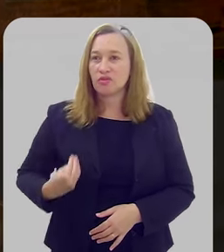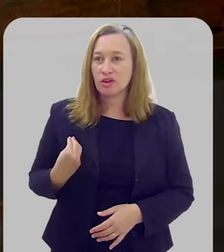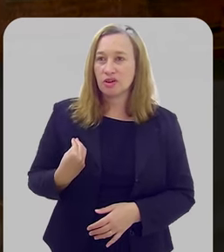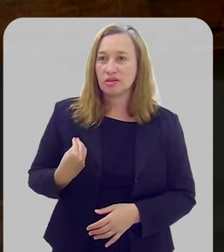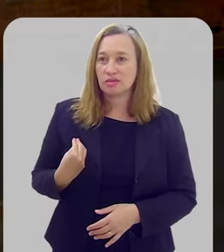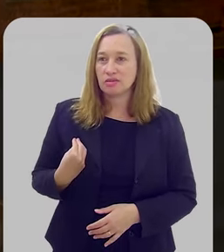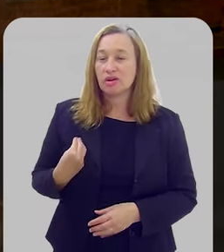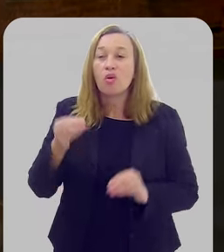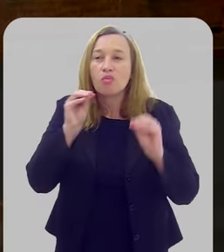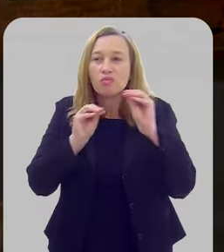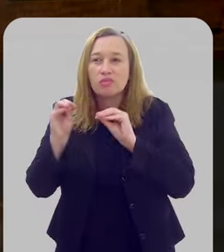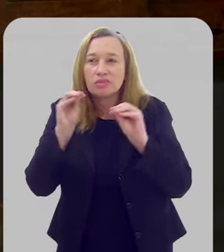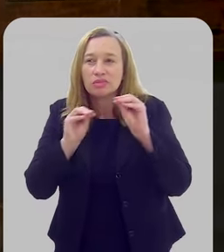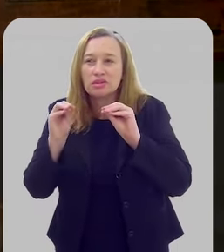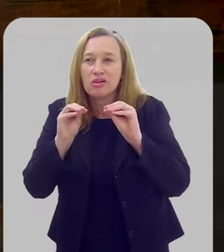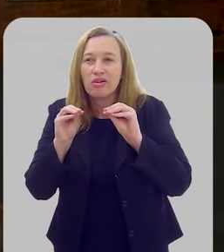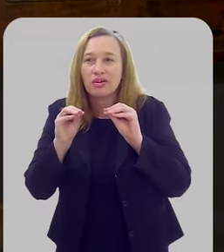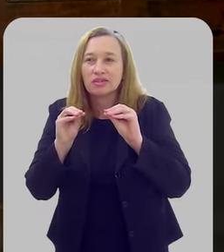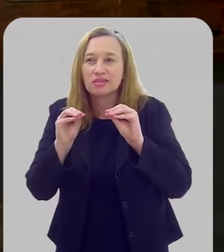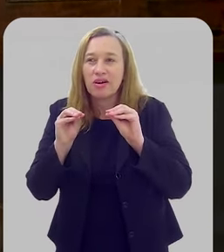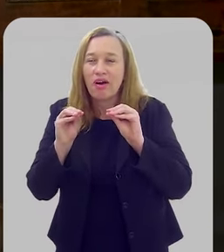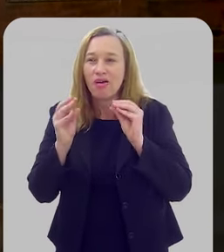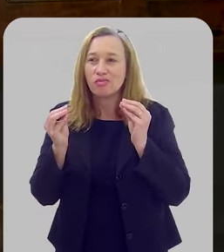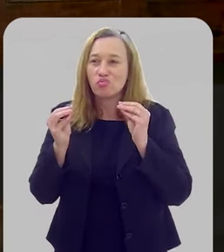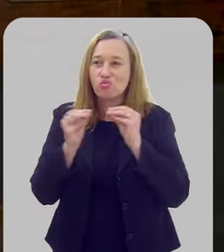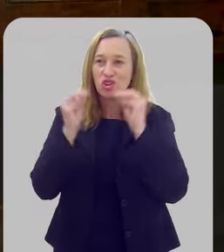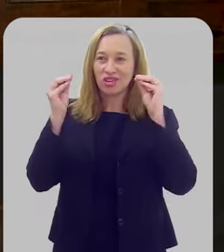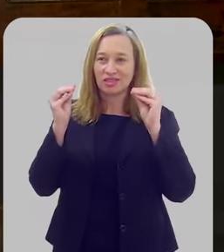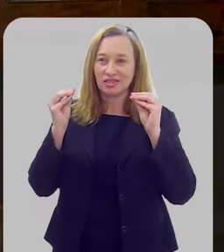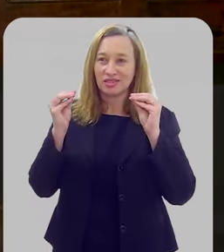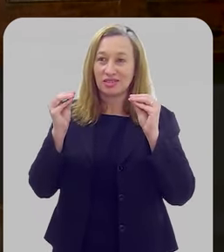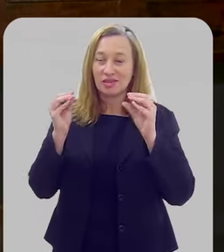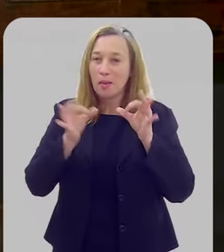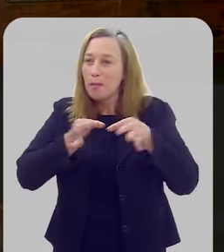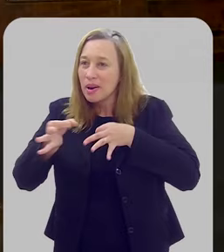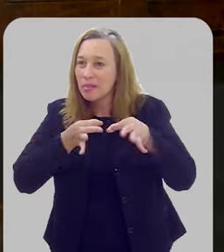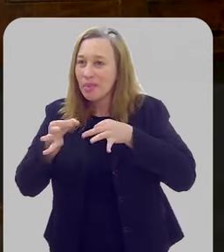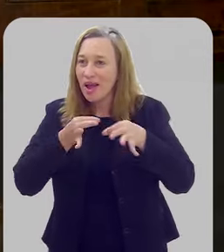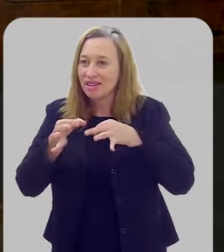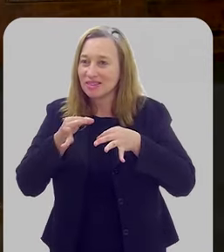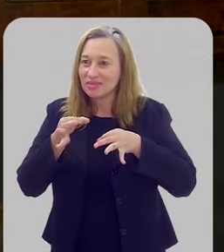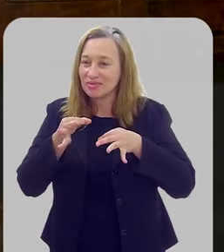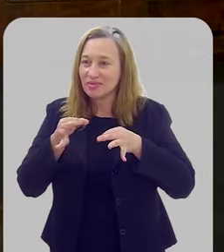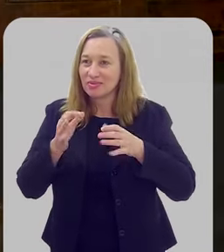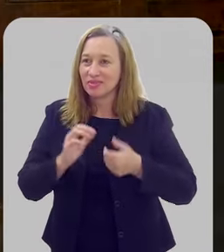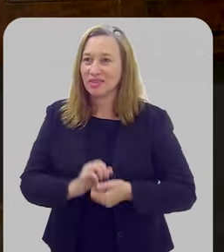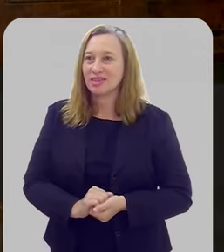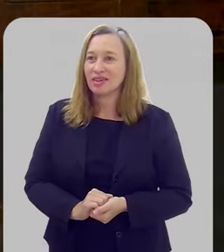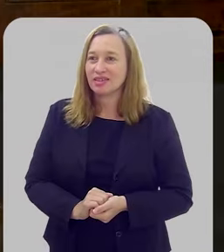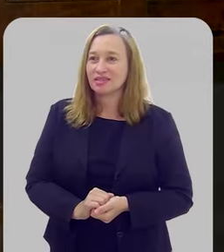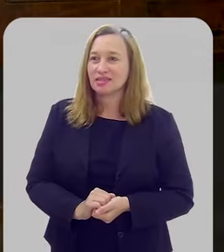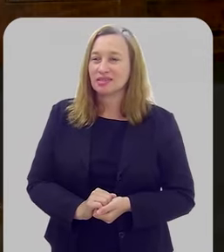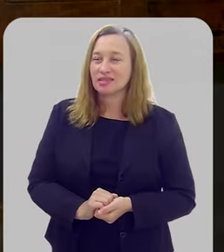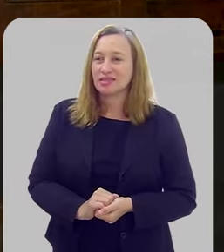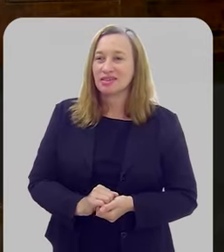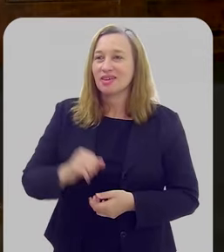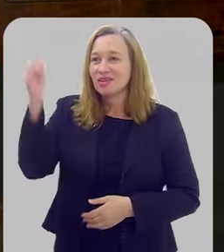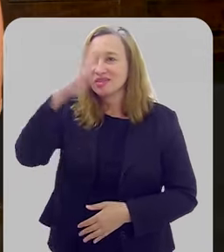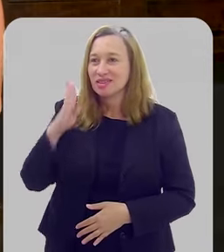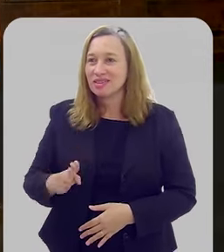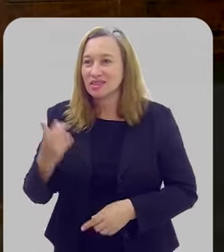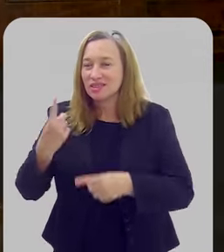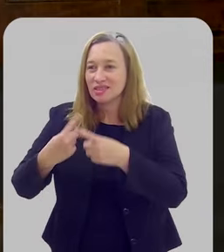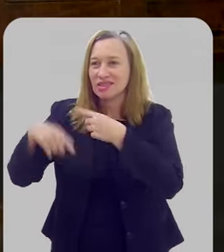importante darei um beijo os lábios desta mulher prepare essa boca para com isso